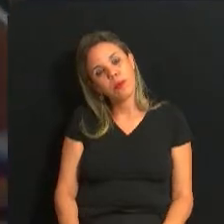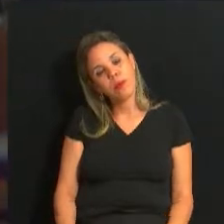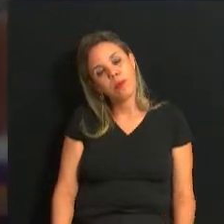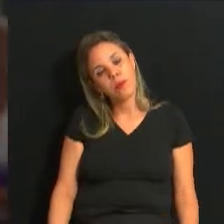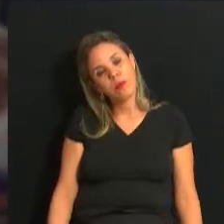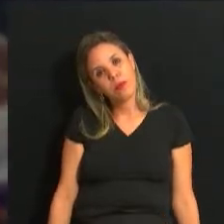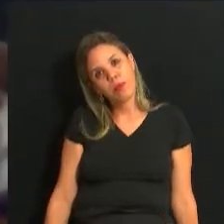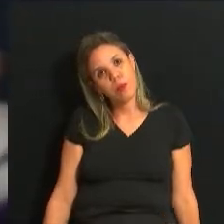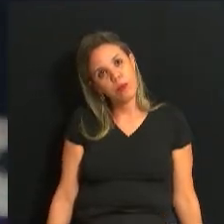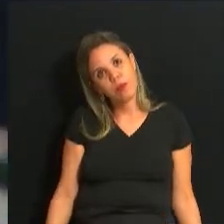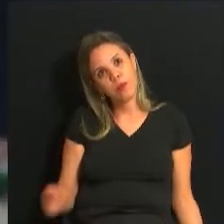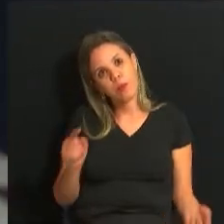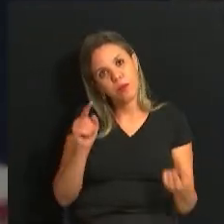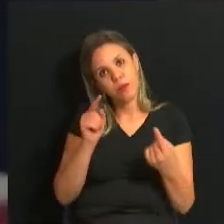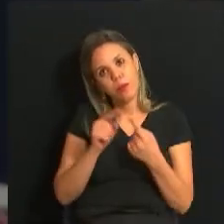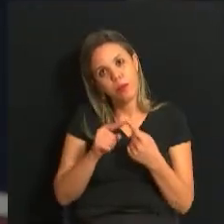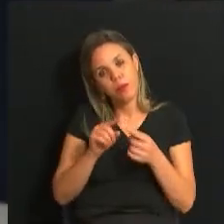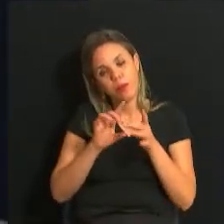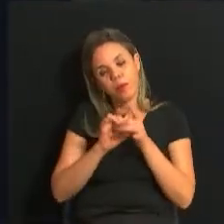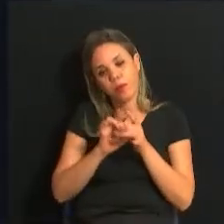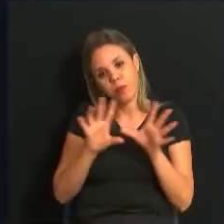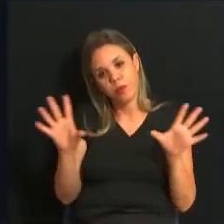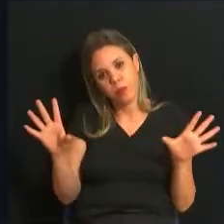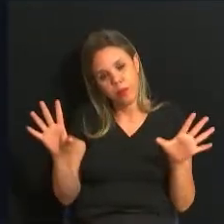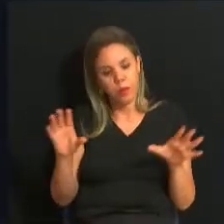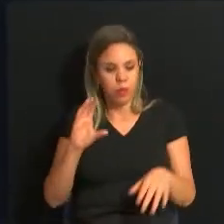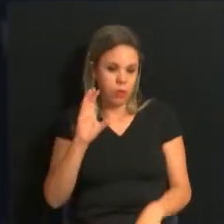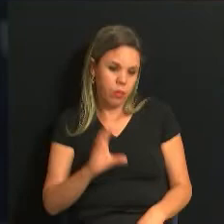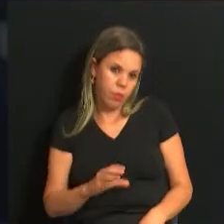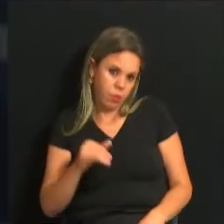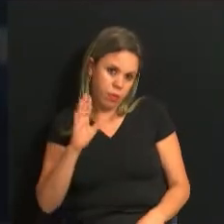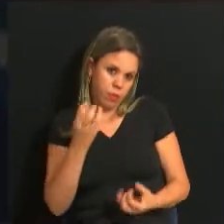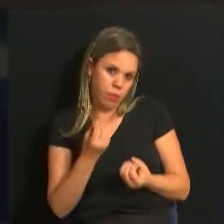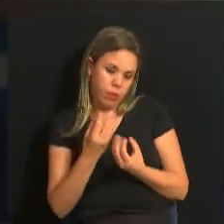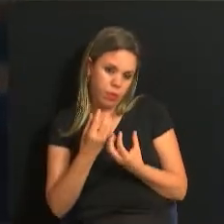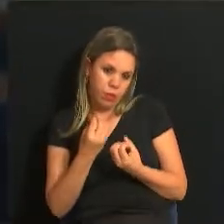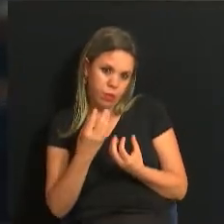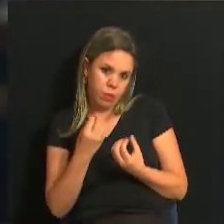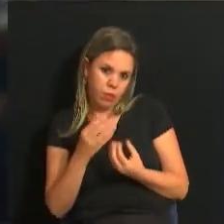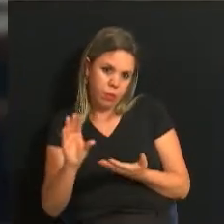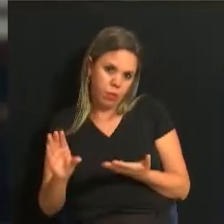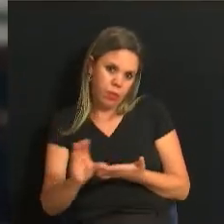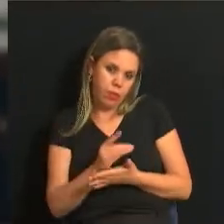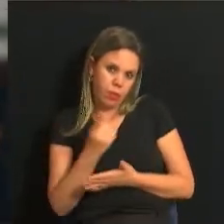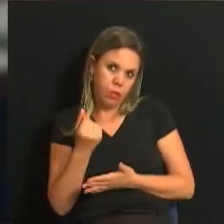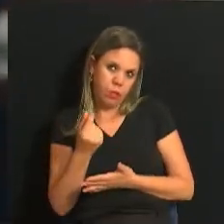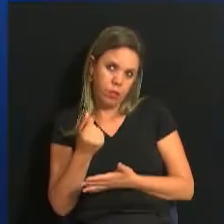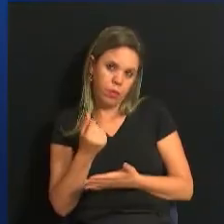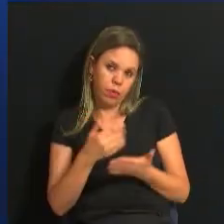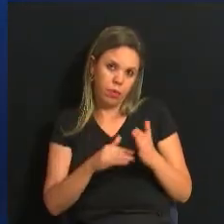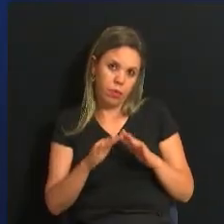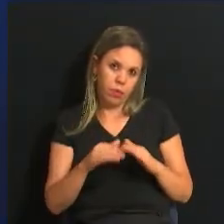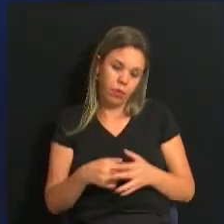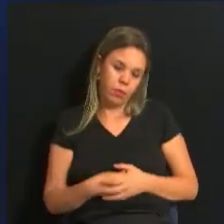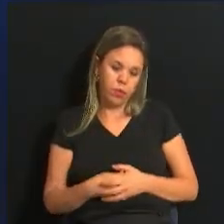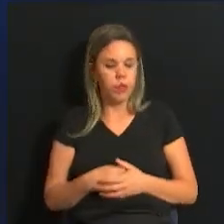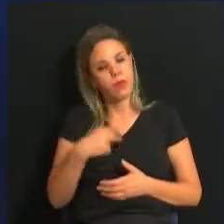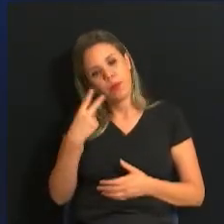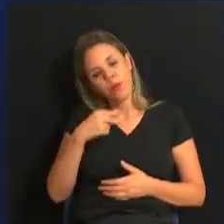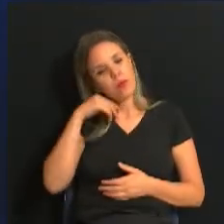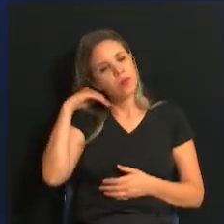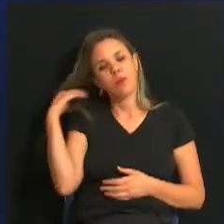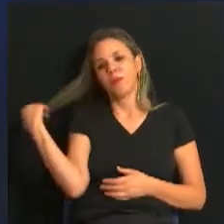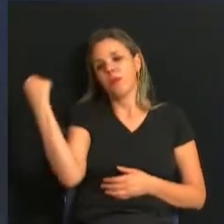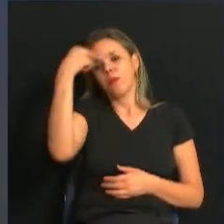Com o objetivo de disponibilizar aos cidadãos mais informações sobre o repasse de recursos escolares, o vereador Paulo